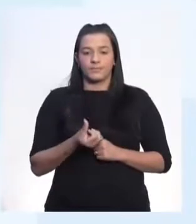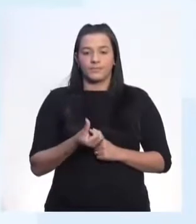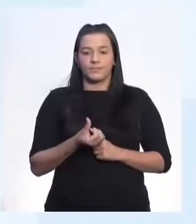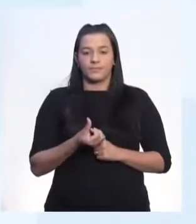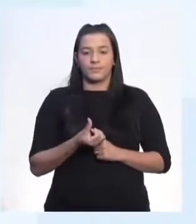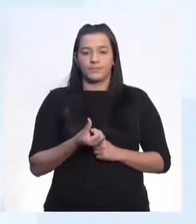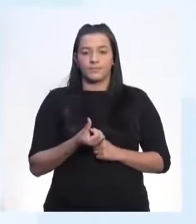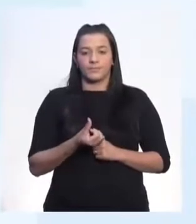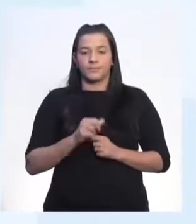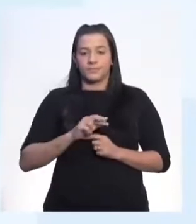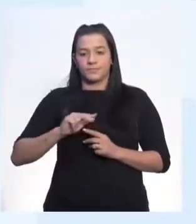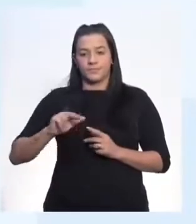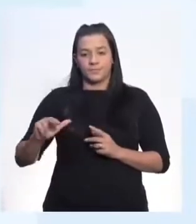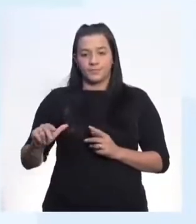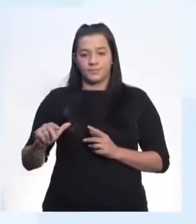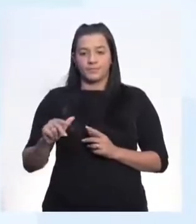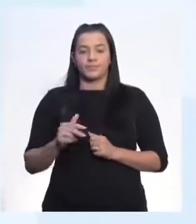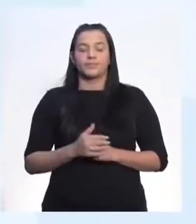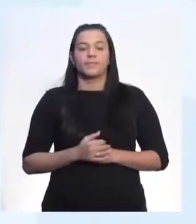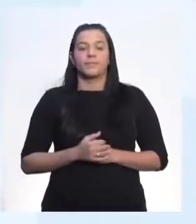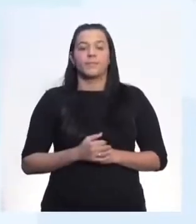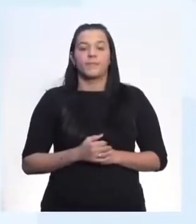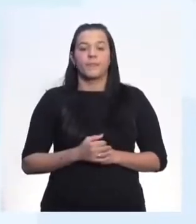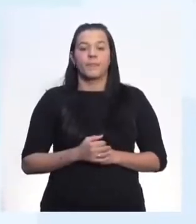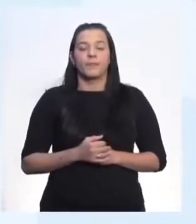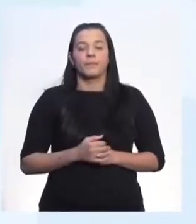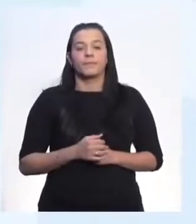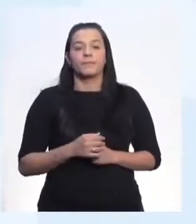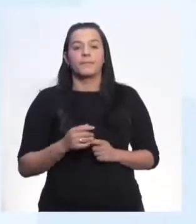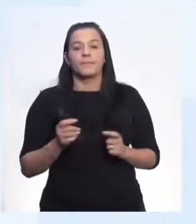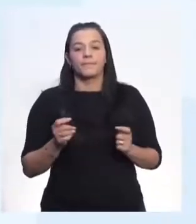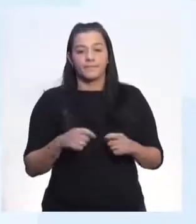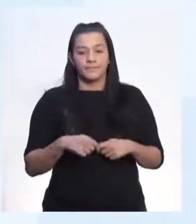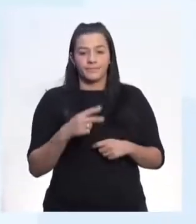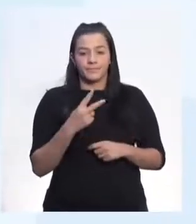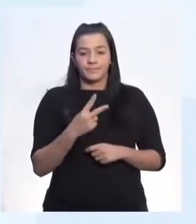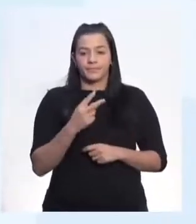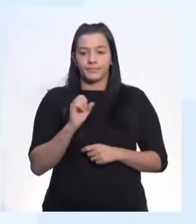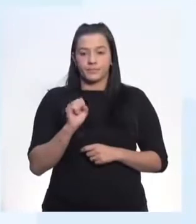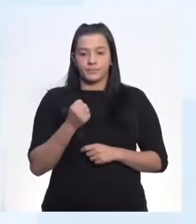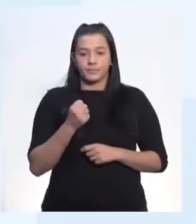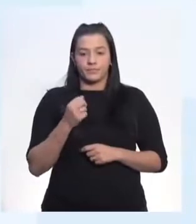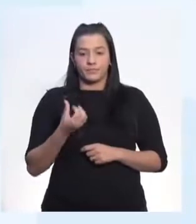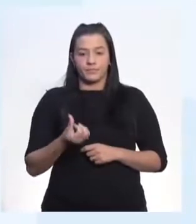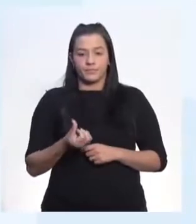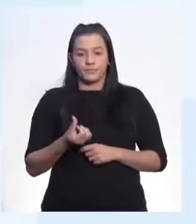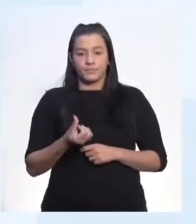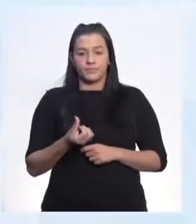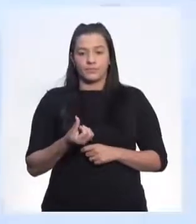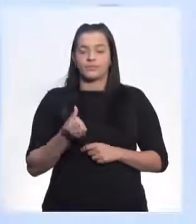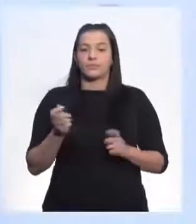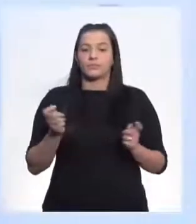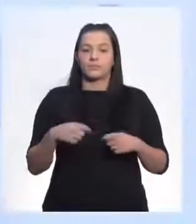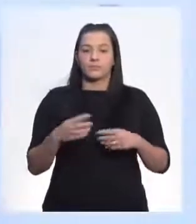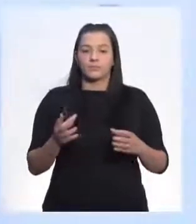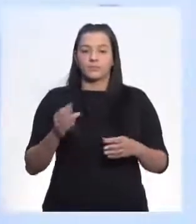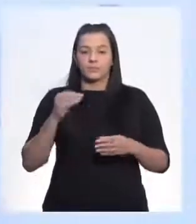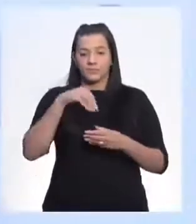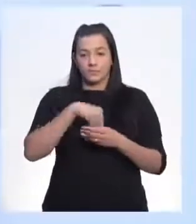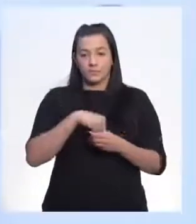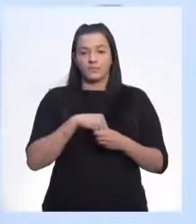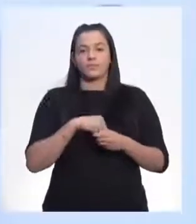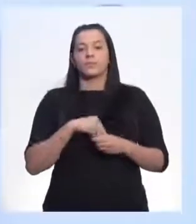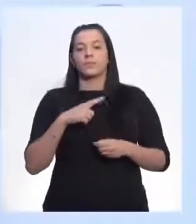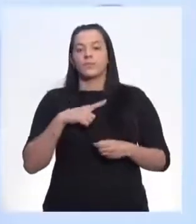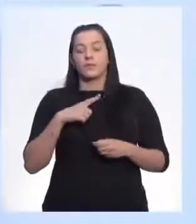286 maneiras. Porém, essas 286 maneiras, está incluído aquelas que